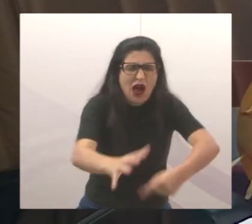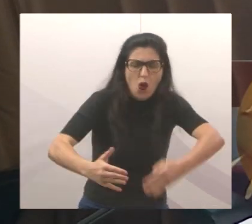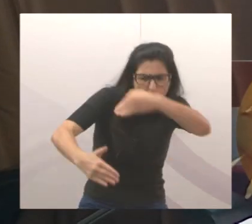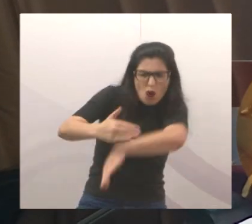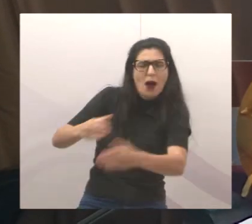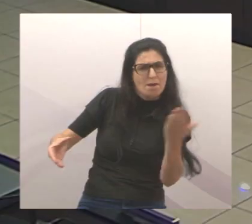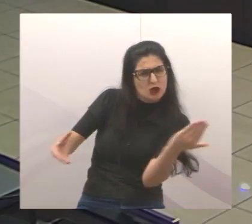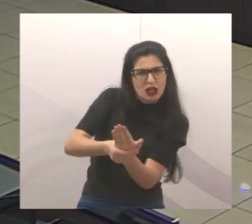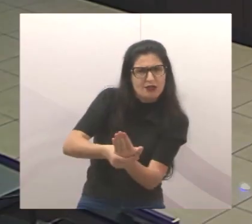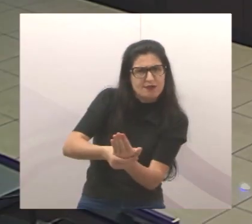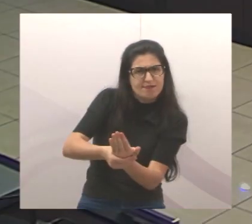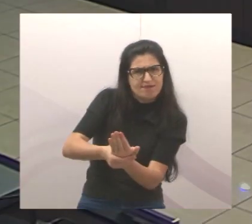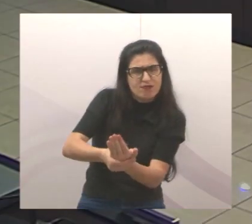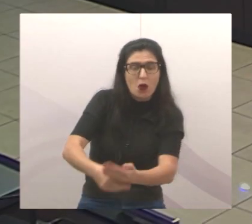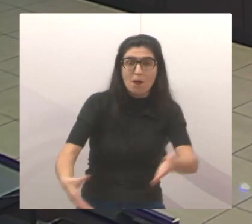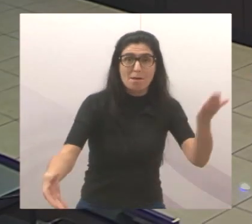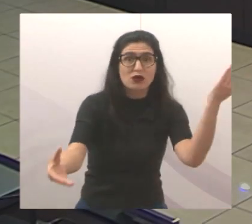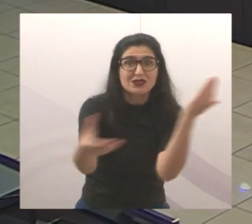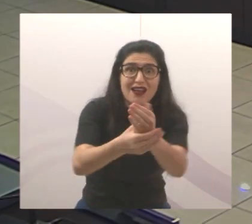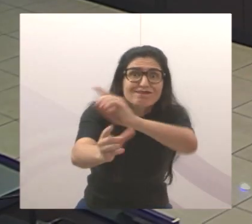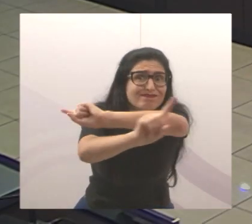nenhuma.